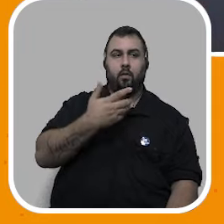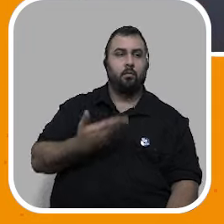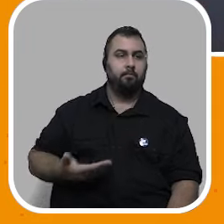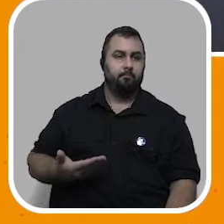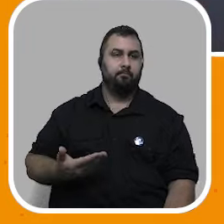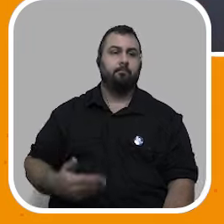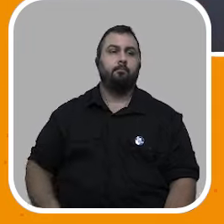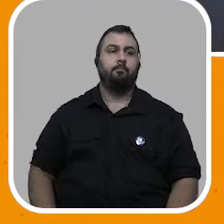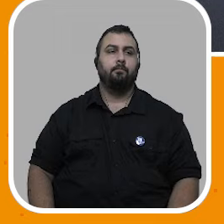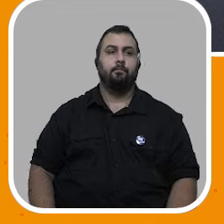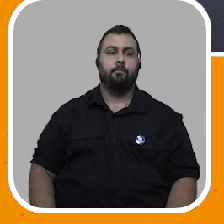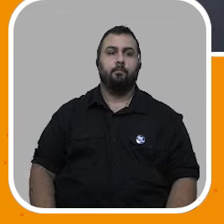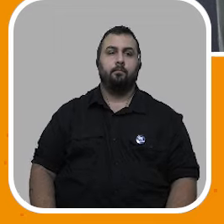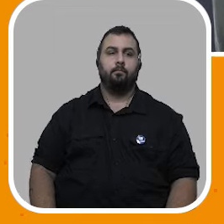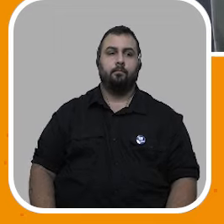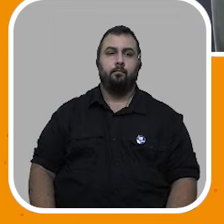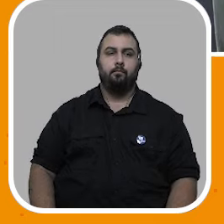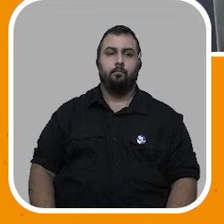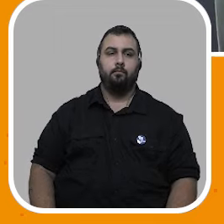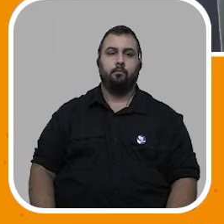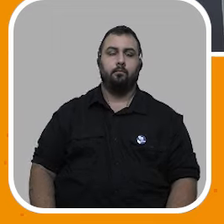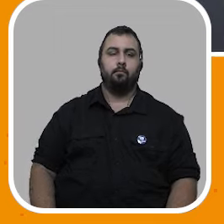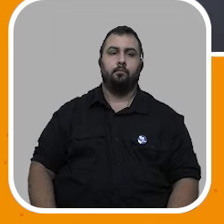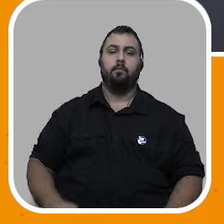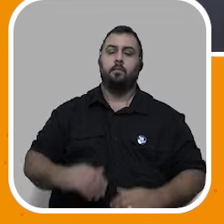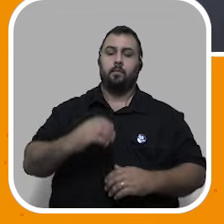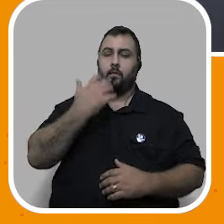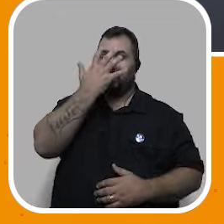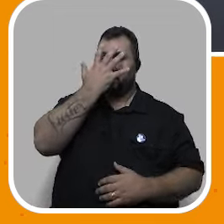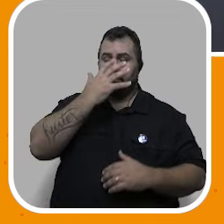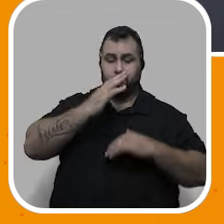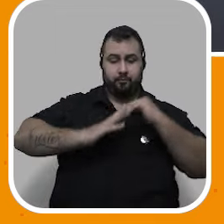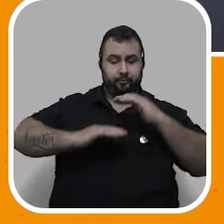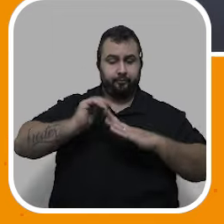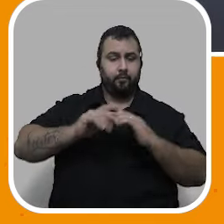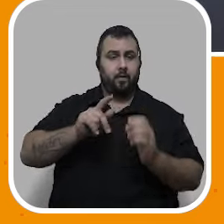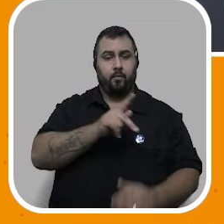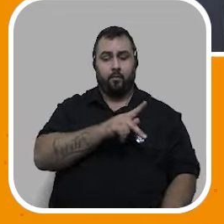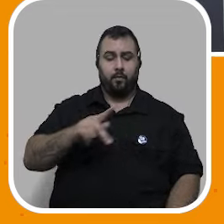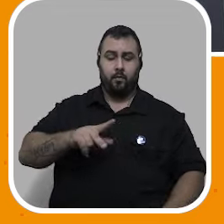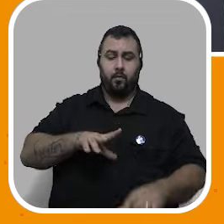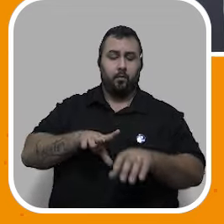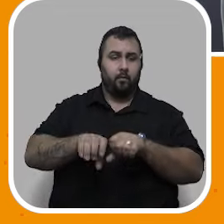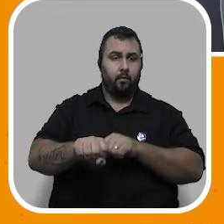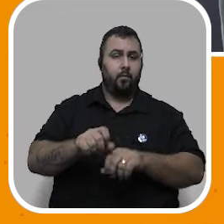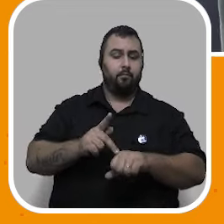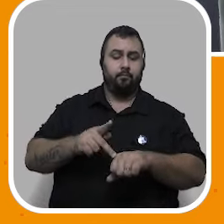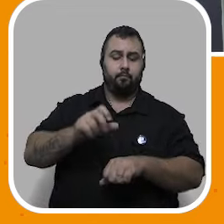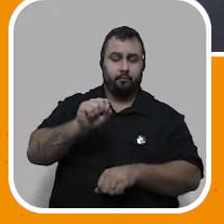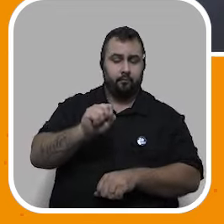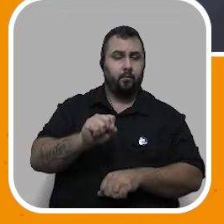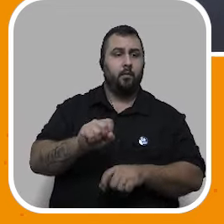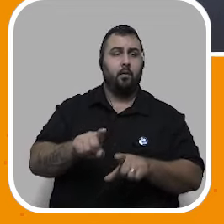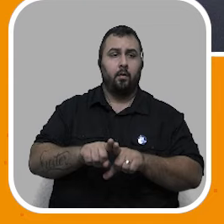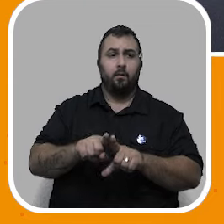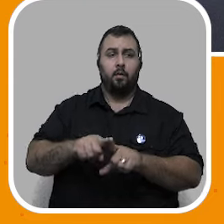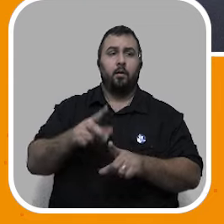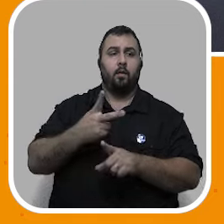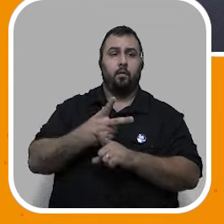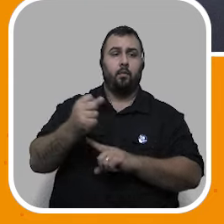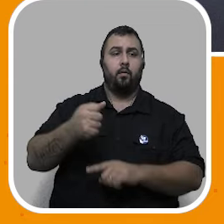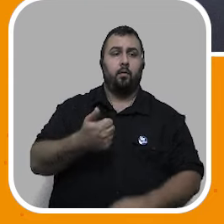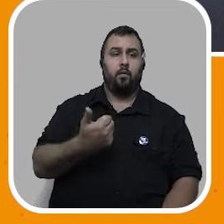aqui então vamos lá carnavalesco Professor pós-graduado campeão da Série A em do anos campeão em 2019